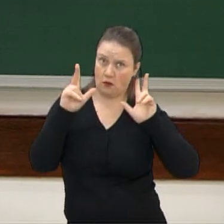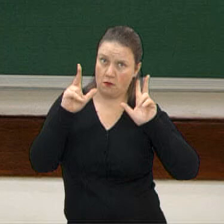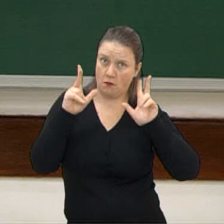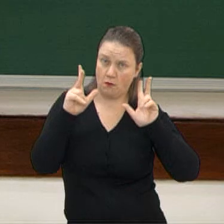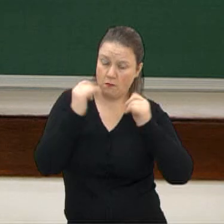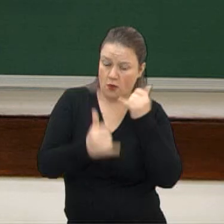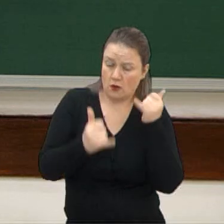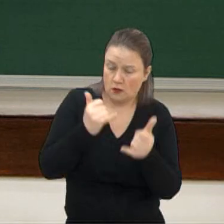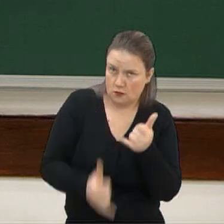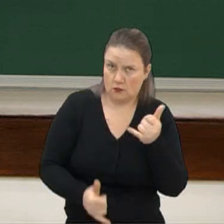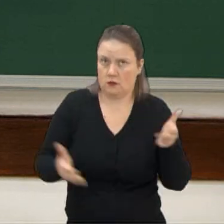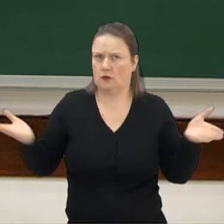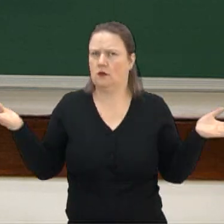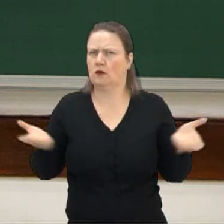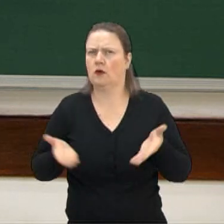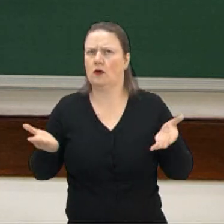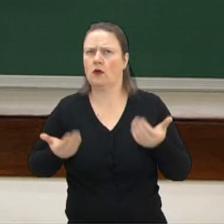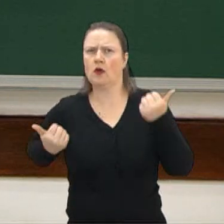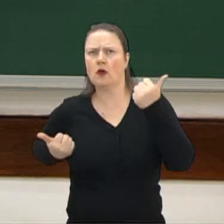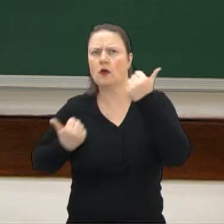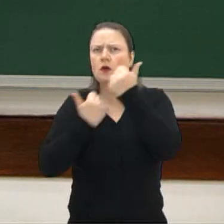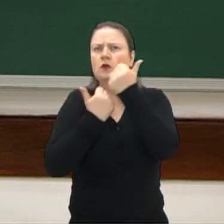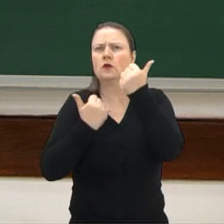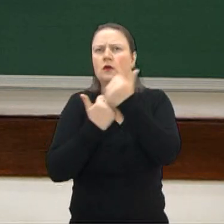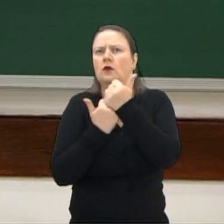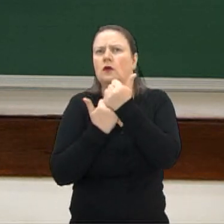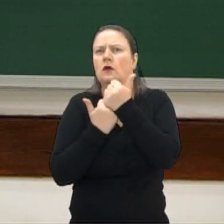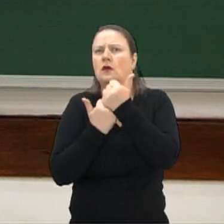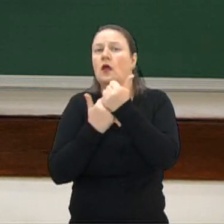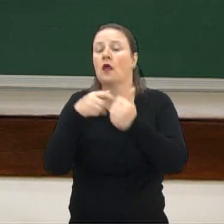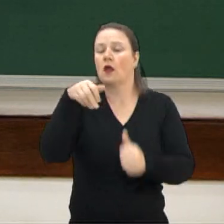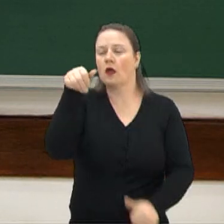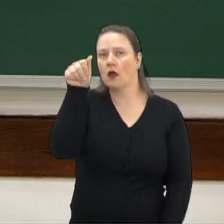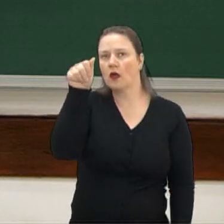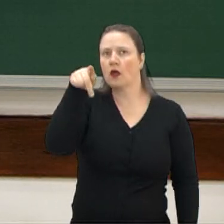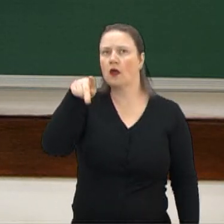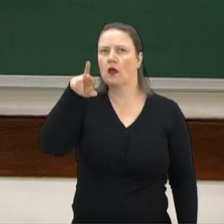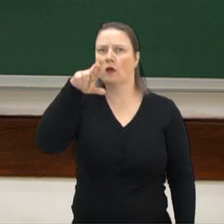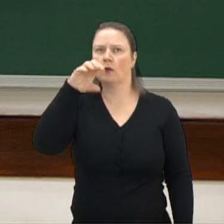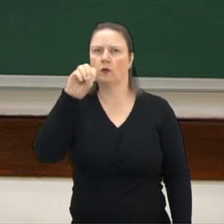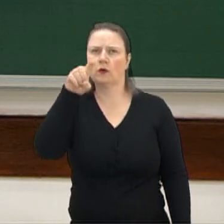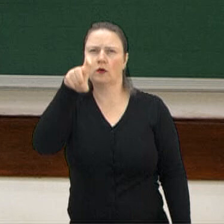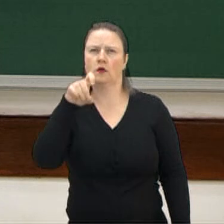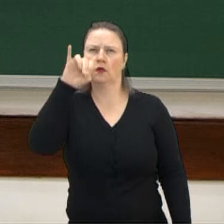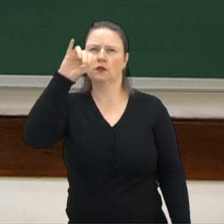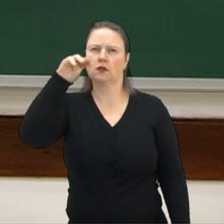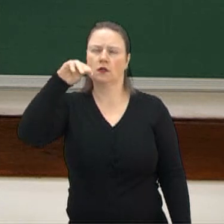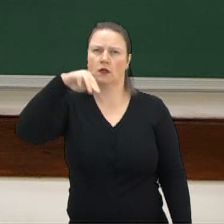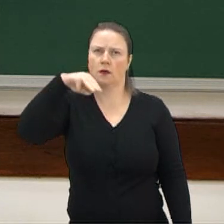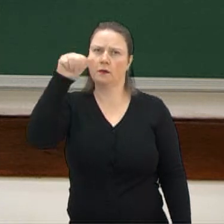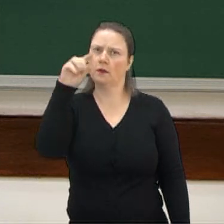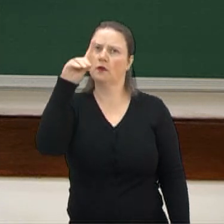também. Vou substituir esse aproximadamente. Por qual outra palavra eu poderia